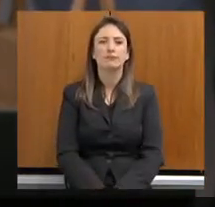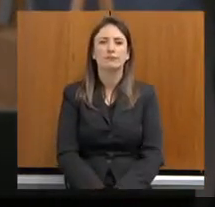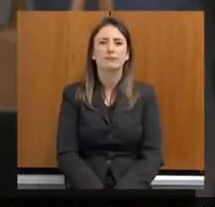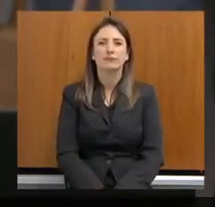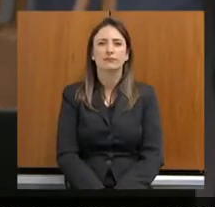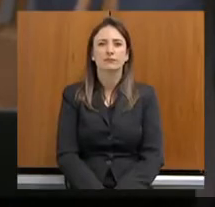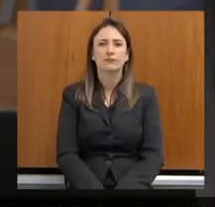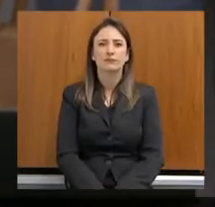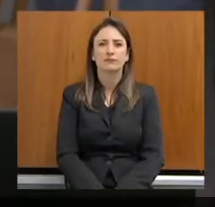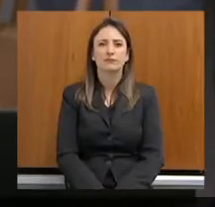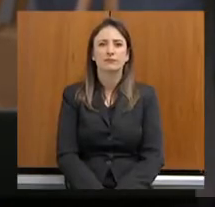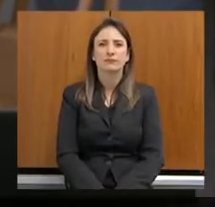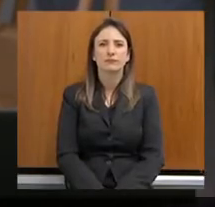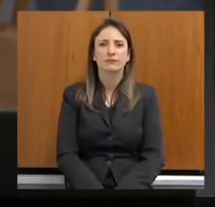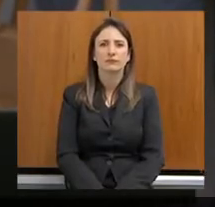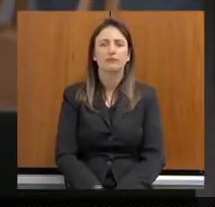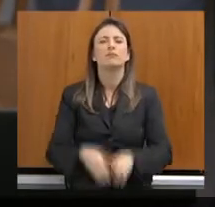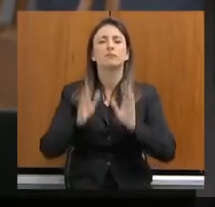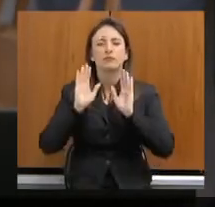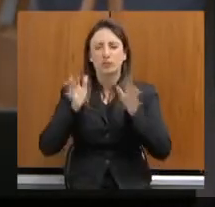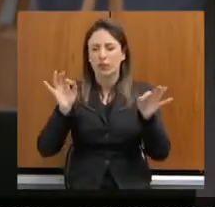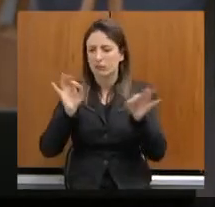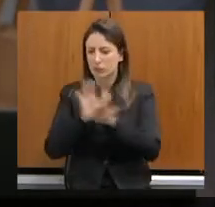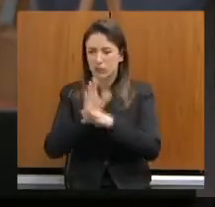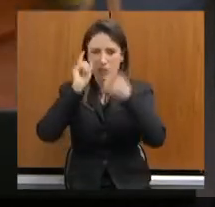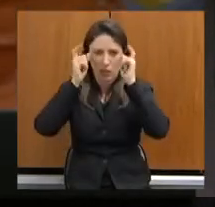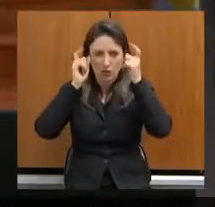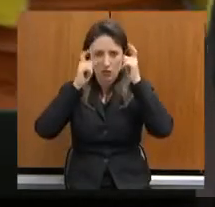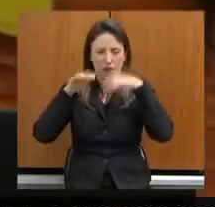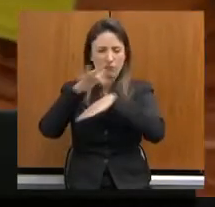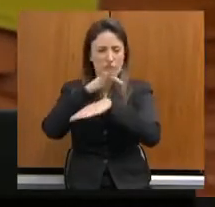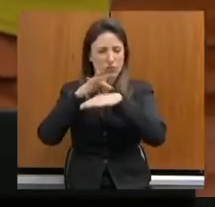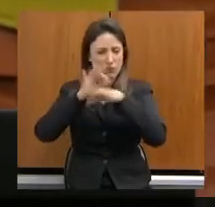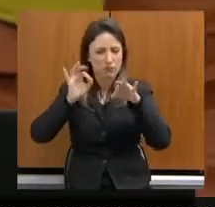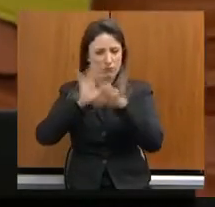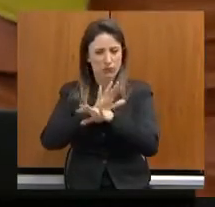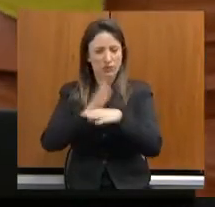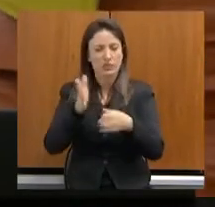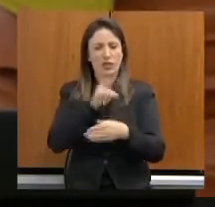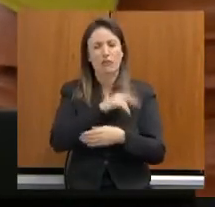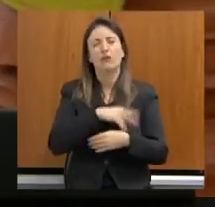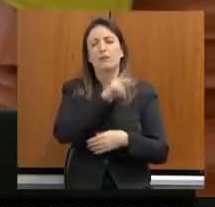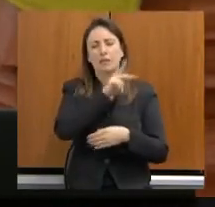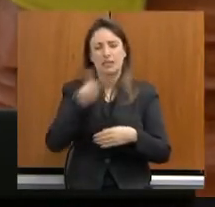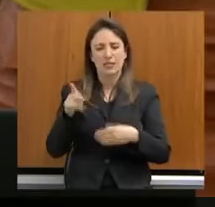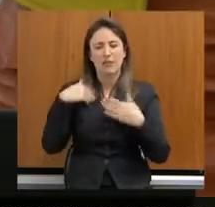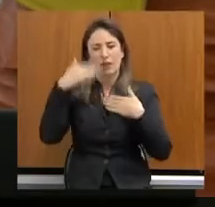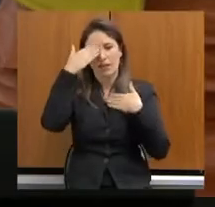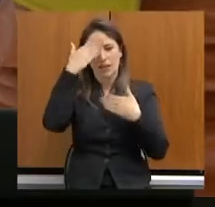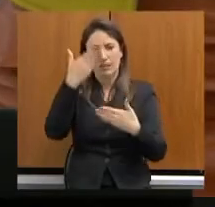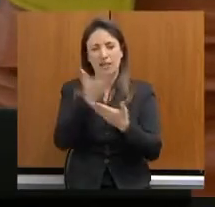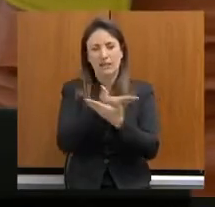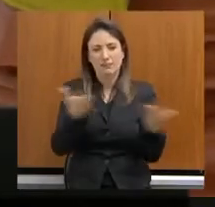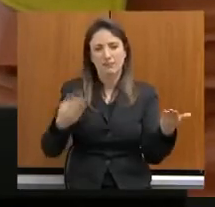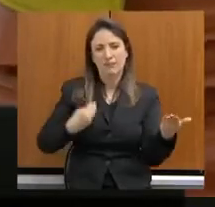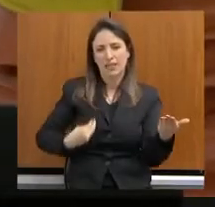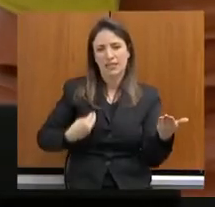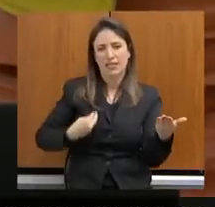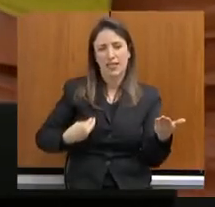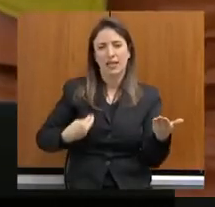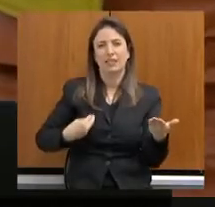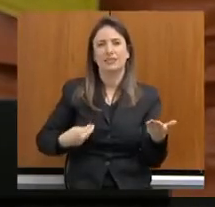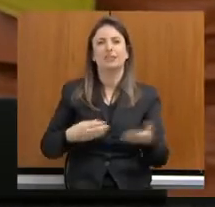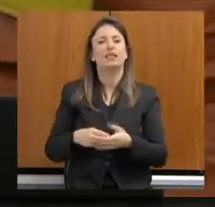é cumprida a formalidade da reunião a presidência agradece a presença de todos inclusive do deputado